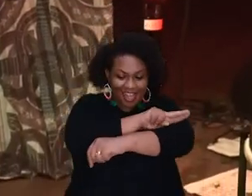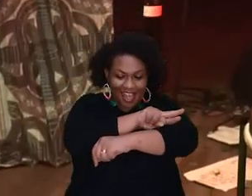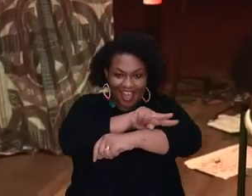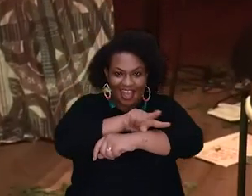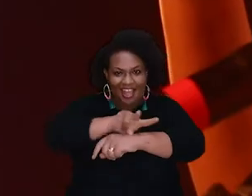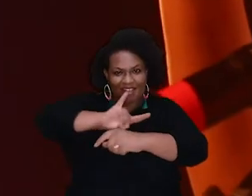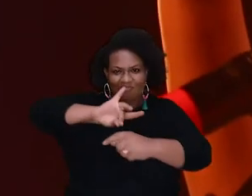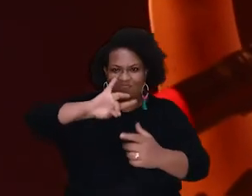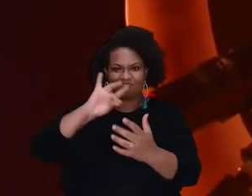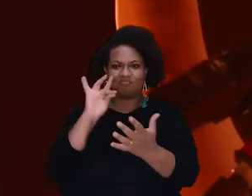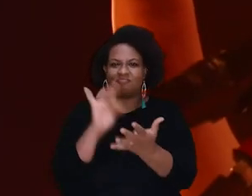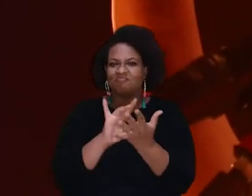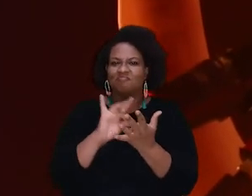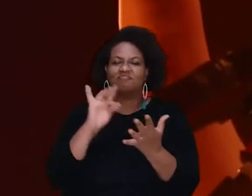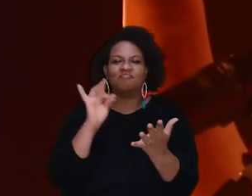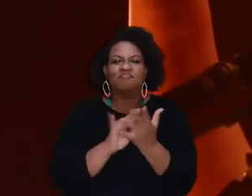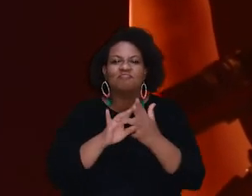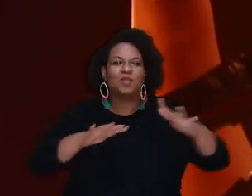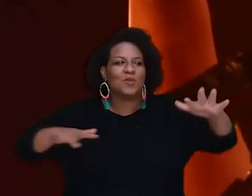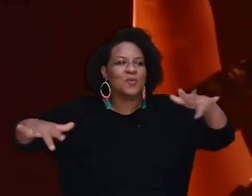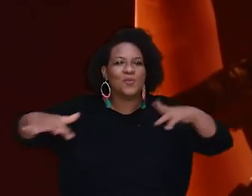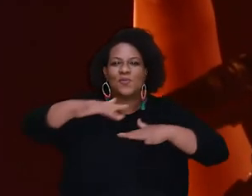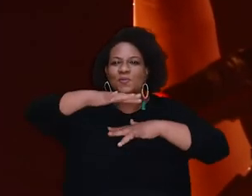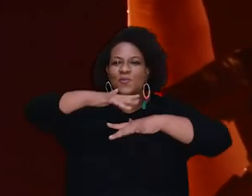explorado pela raça negra.